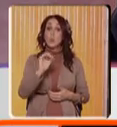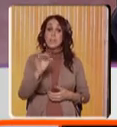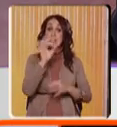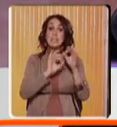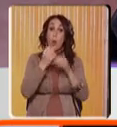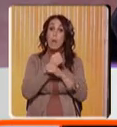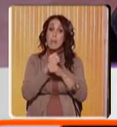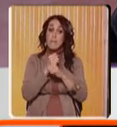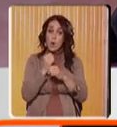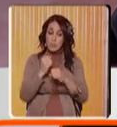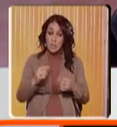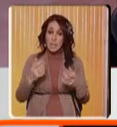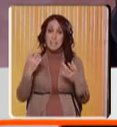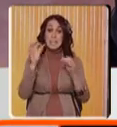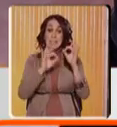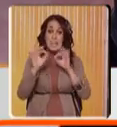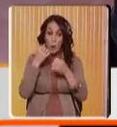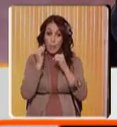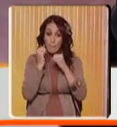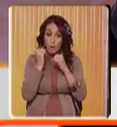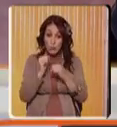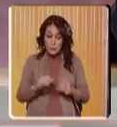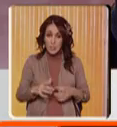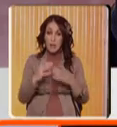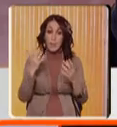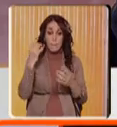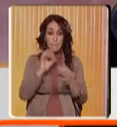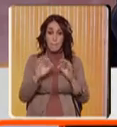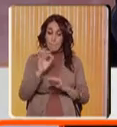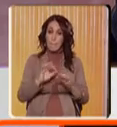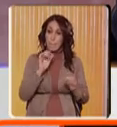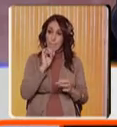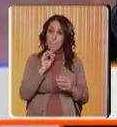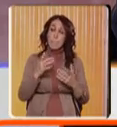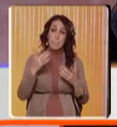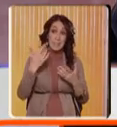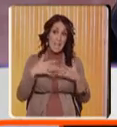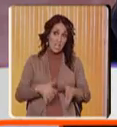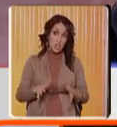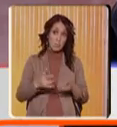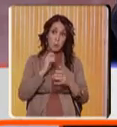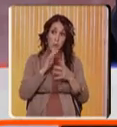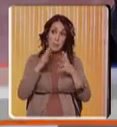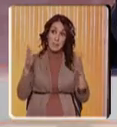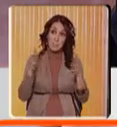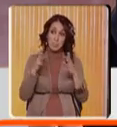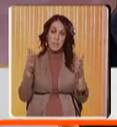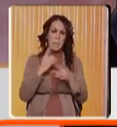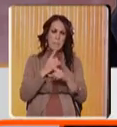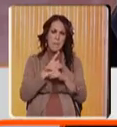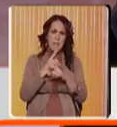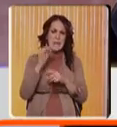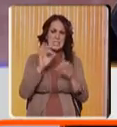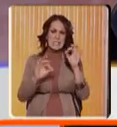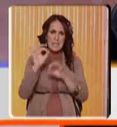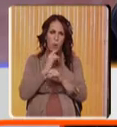células nervosas. Nós nascemos com um número de células nervosas que, eventualmente, até podem aumentar com o tempo, mas, basicamente, mantemos o